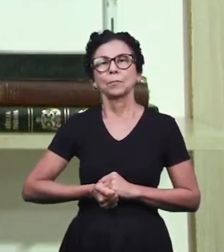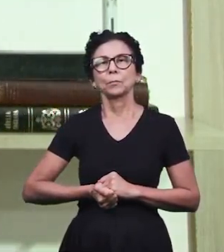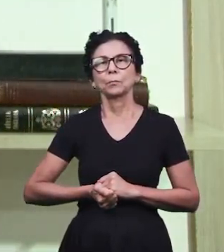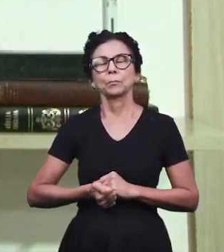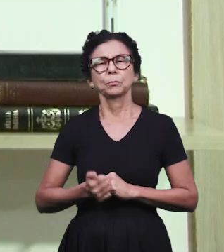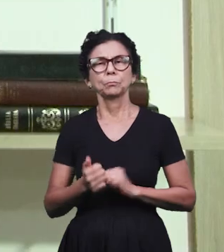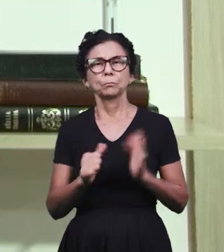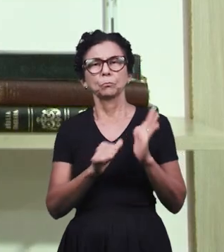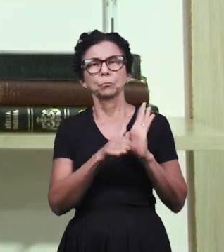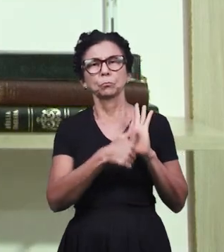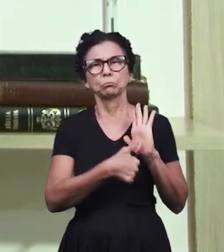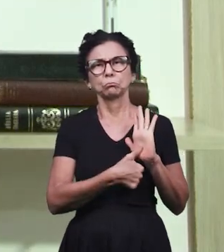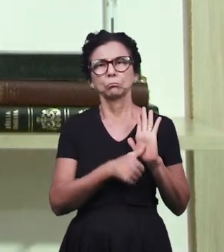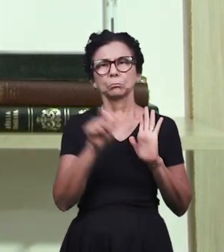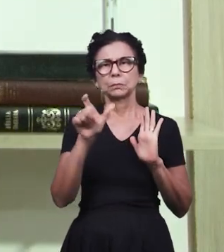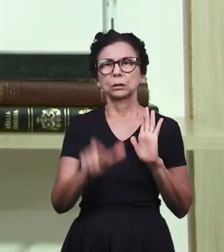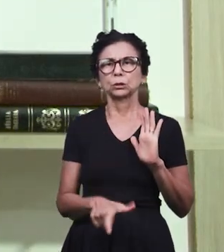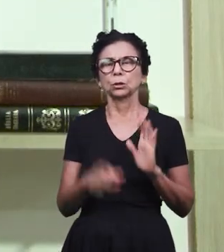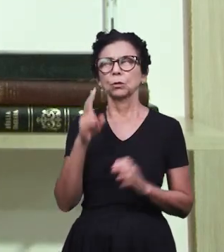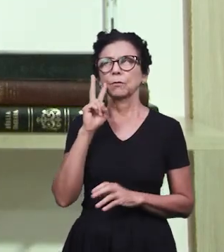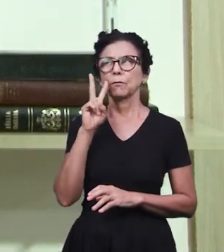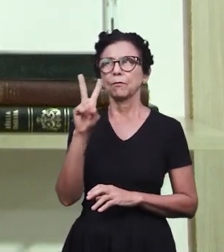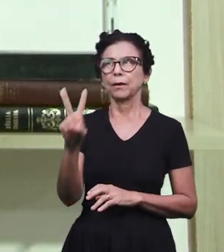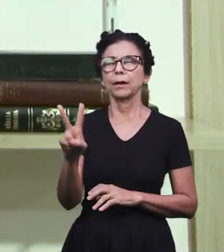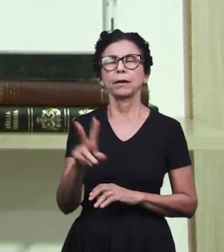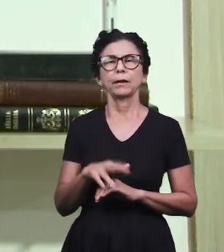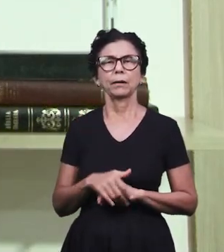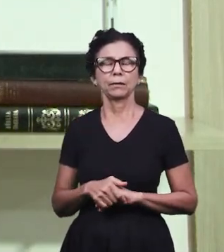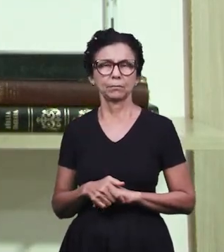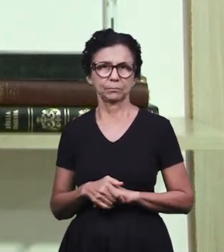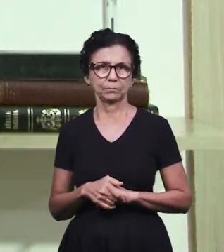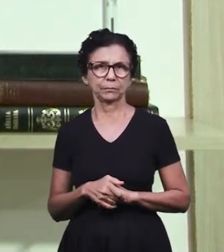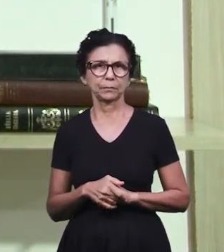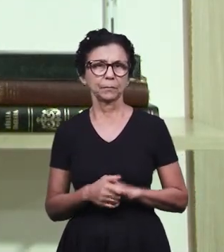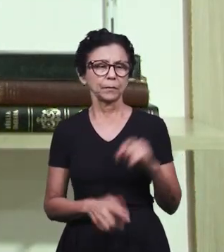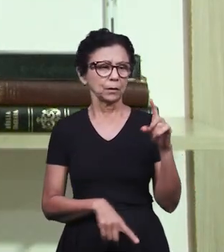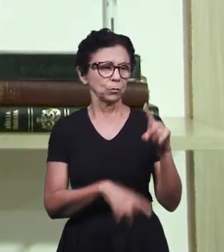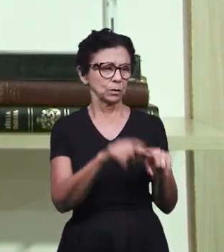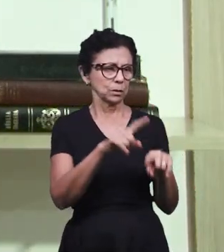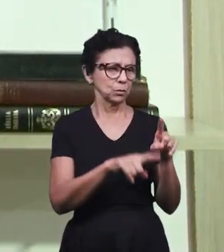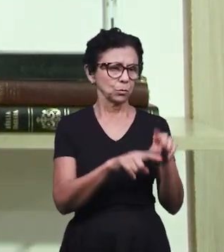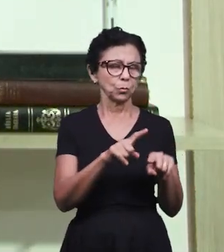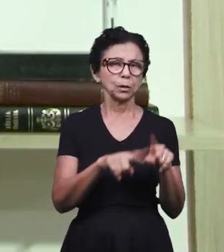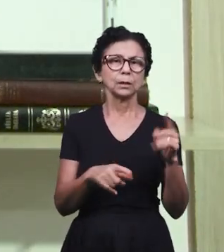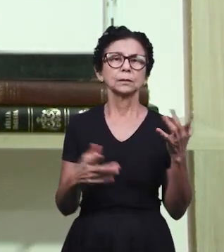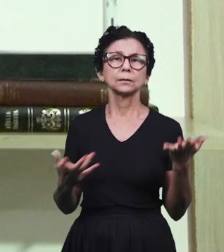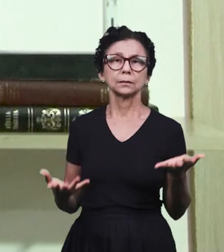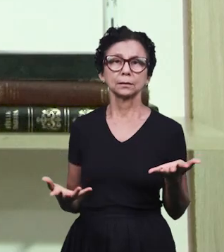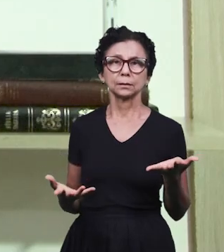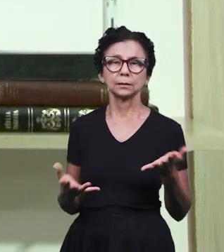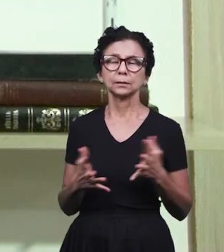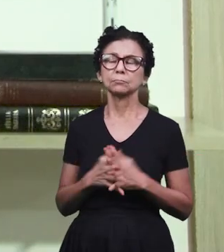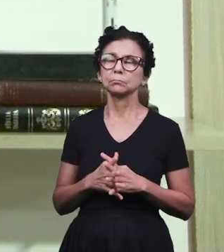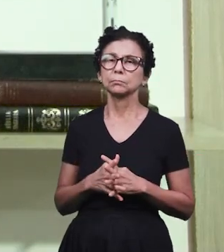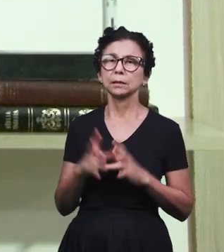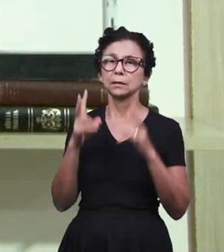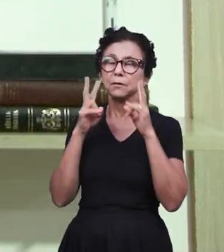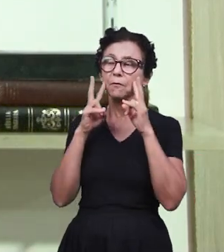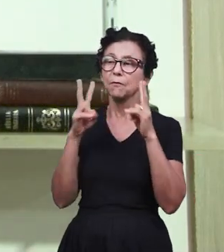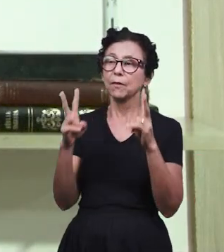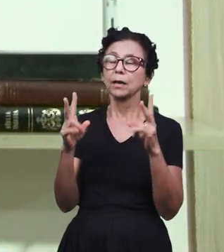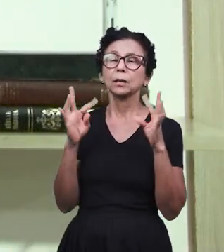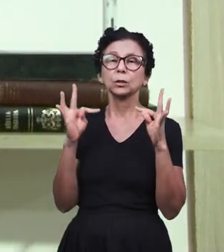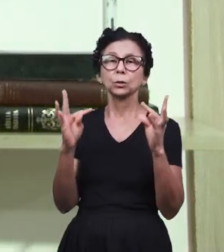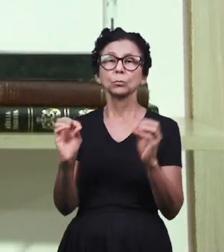do louvor, do pastor pregando, da audição dos instrumentos, da percepção daquilo que está acontecendo? E